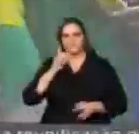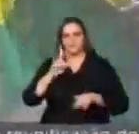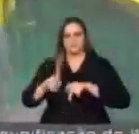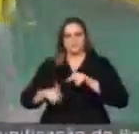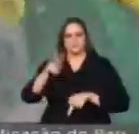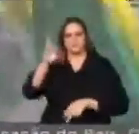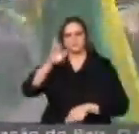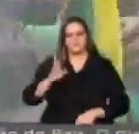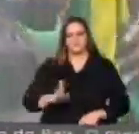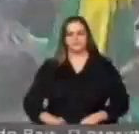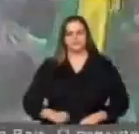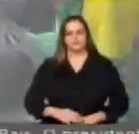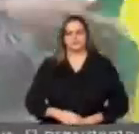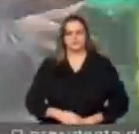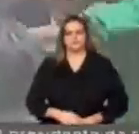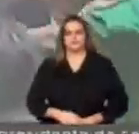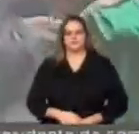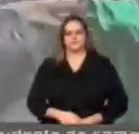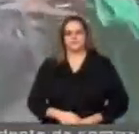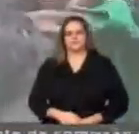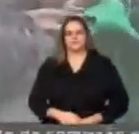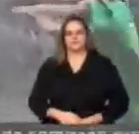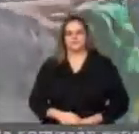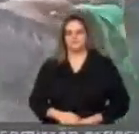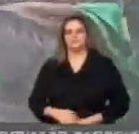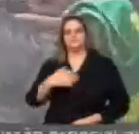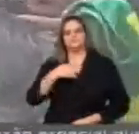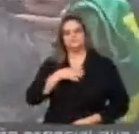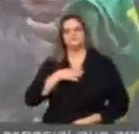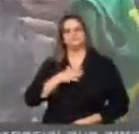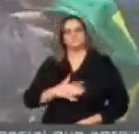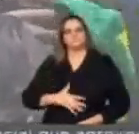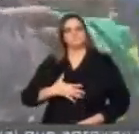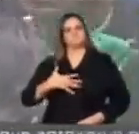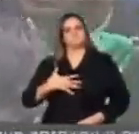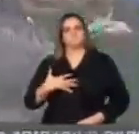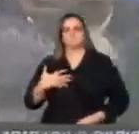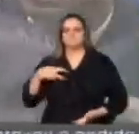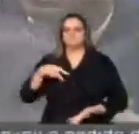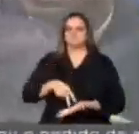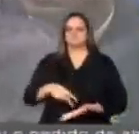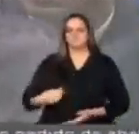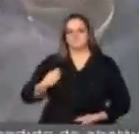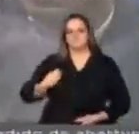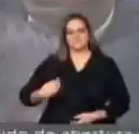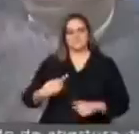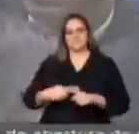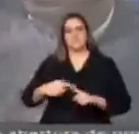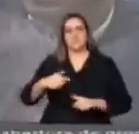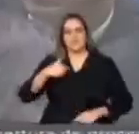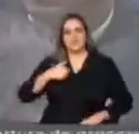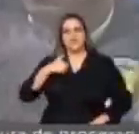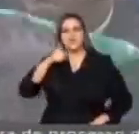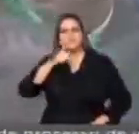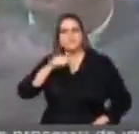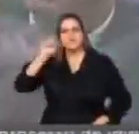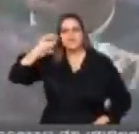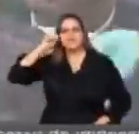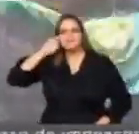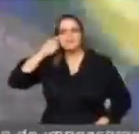povo brasileiro, muito honrada nessa noite, porque eu sou a voz da mulher negra e a mulher